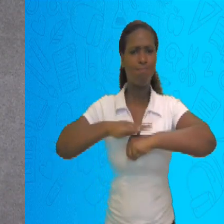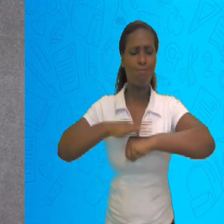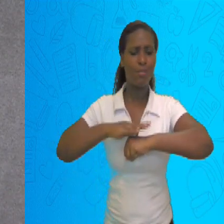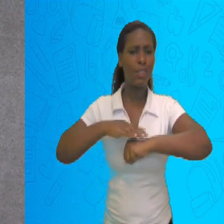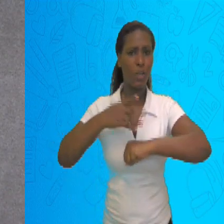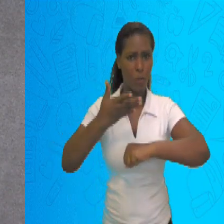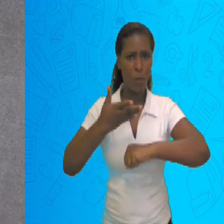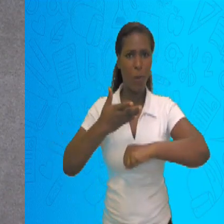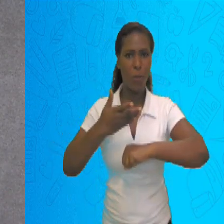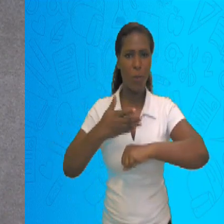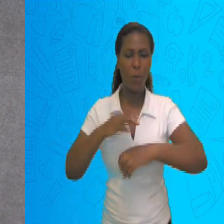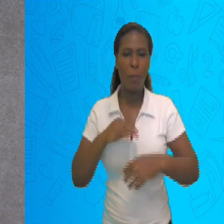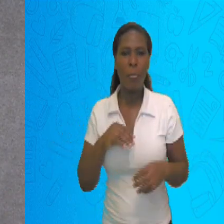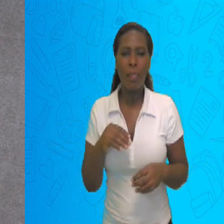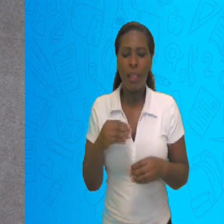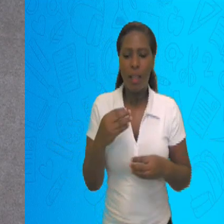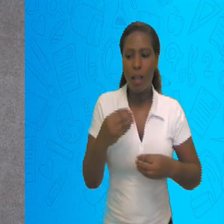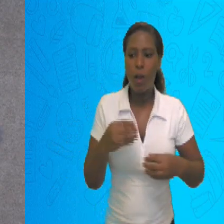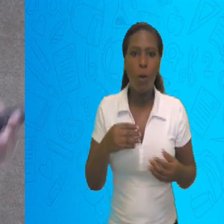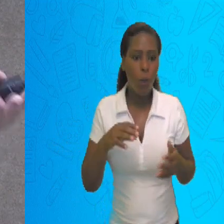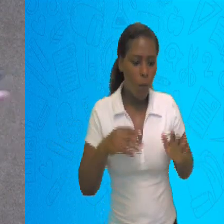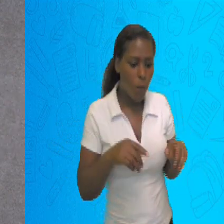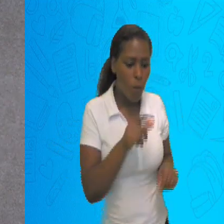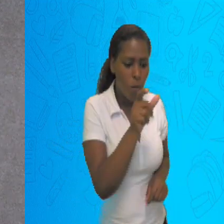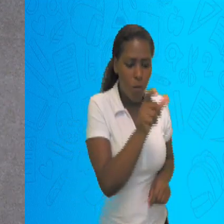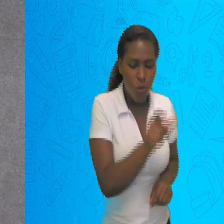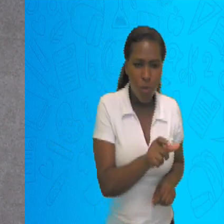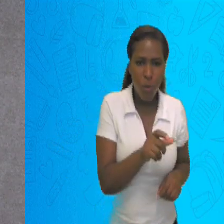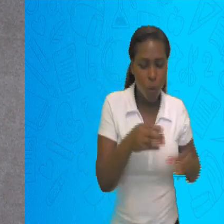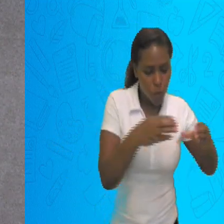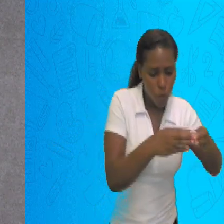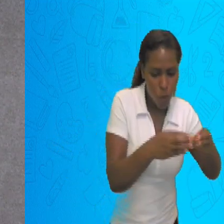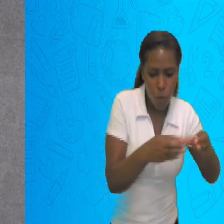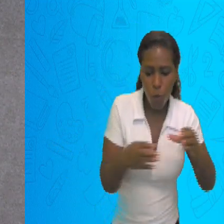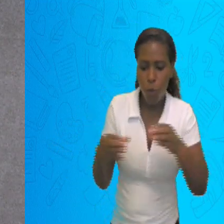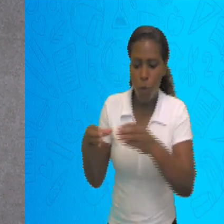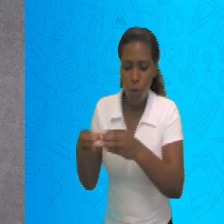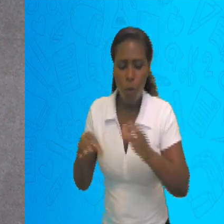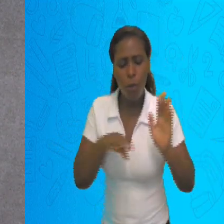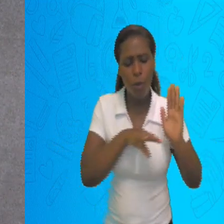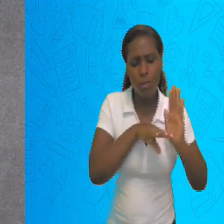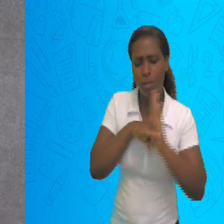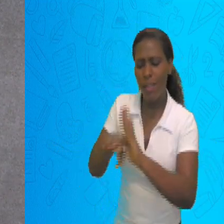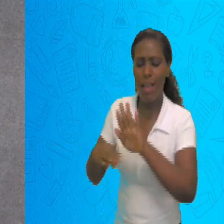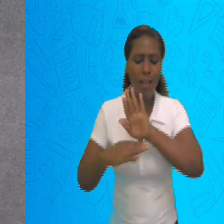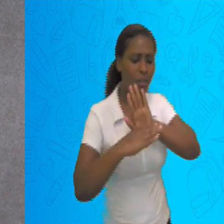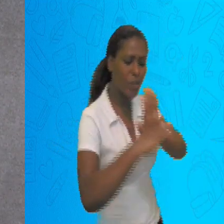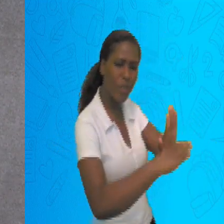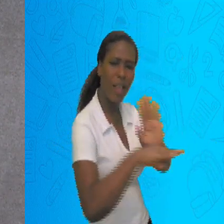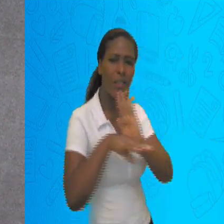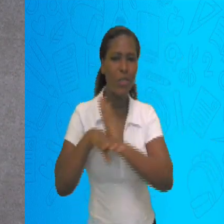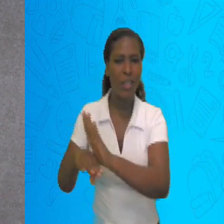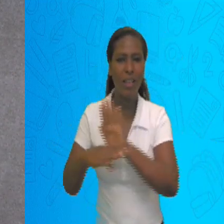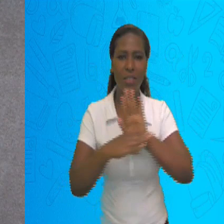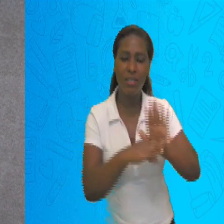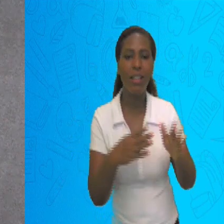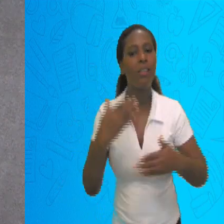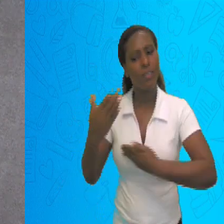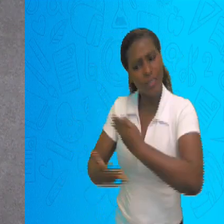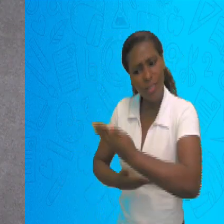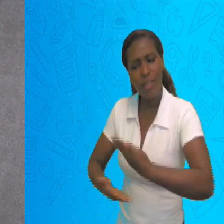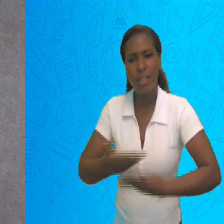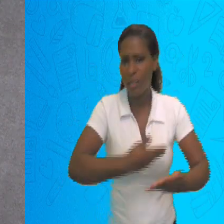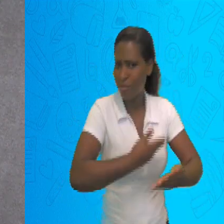era coletiva, era todo mundo trabalhando para um bem comum, entre os membros de uma mesma